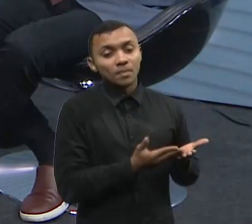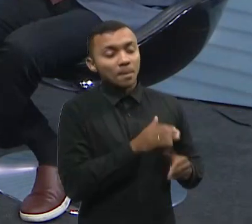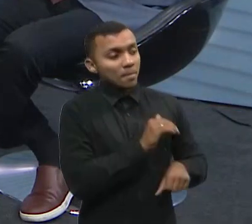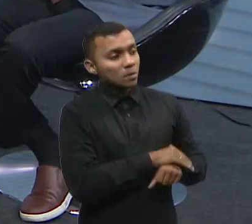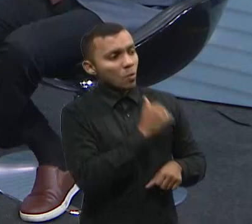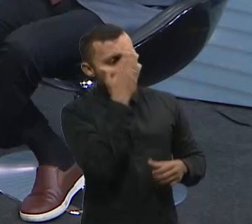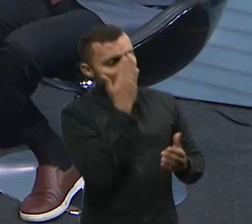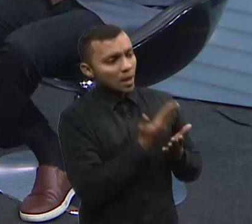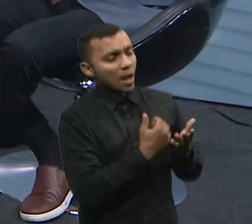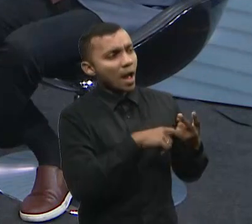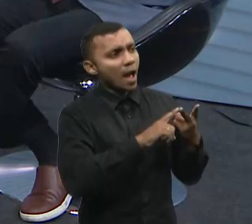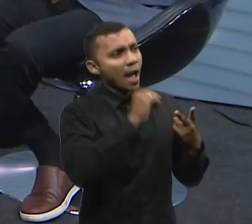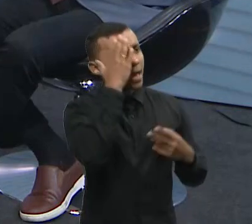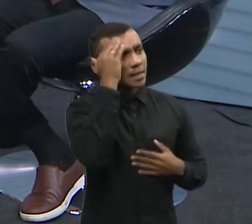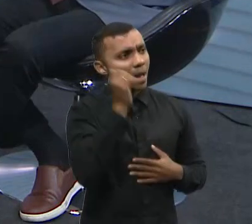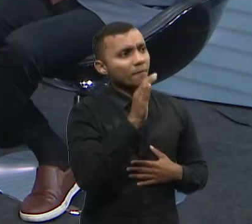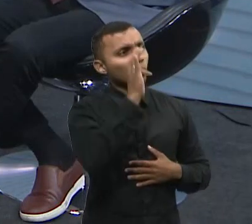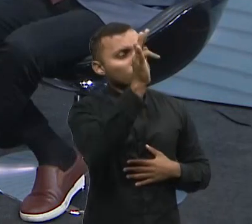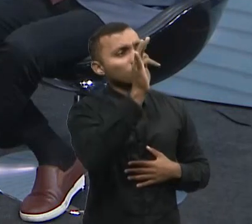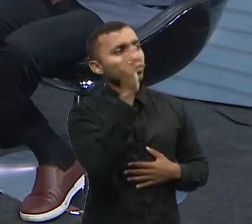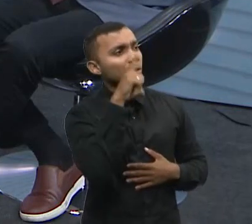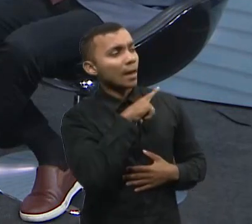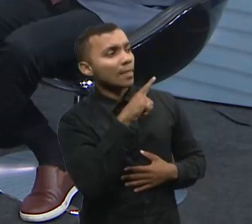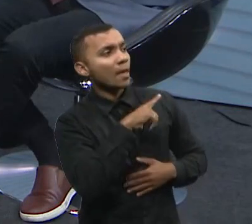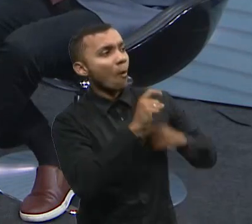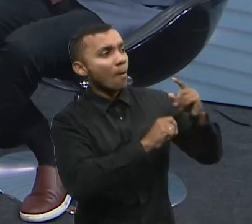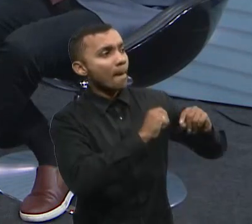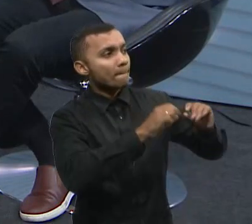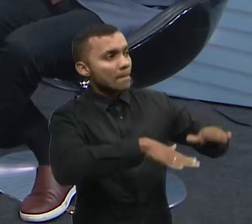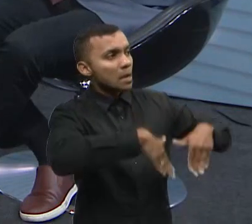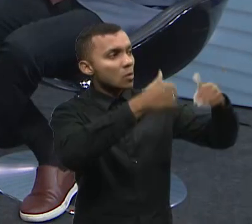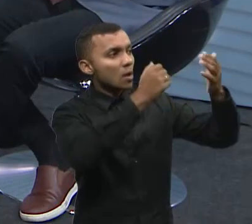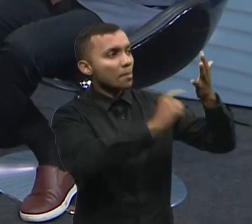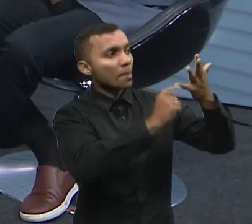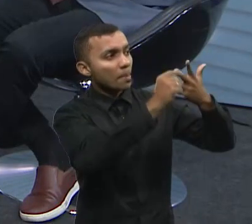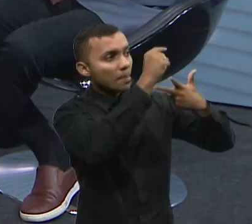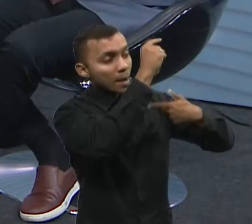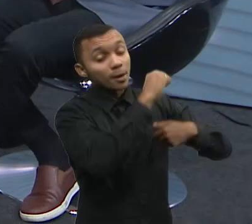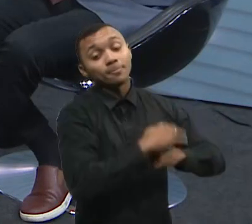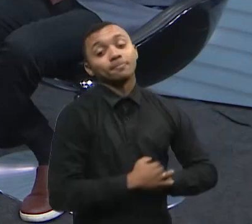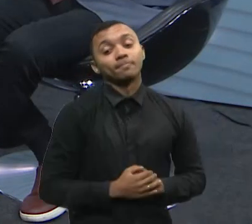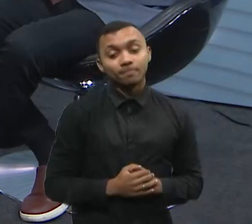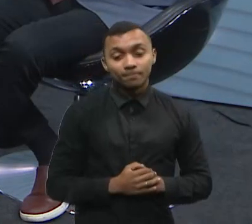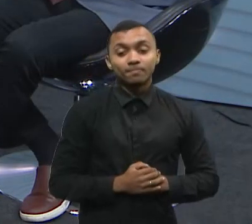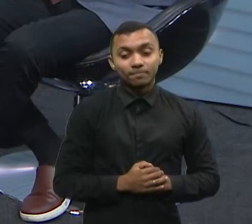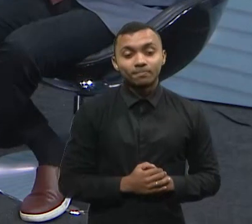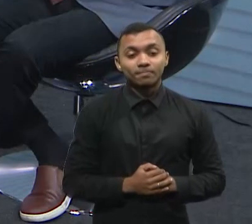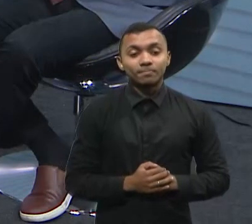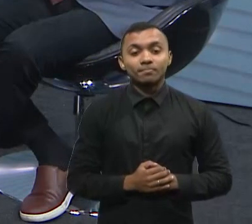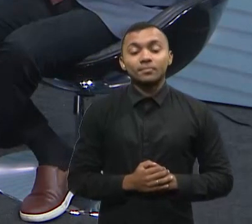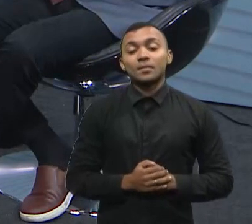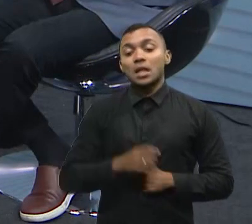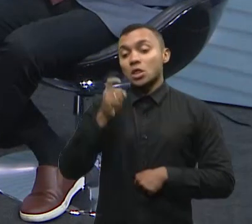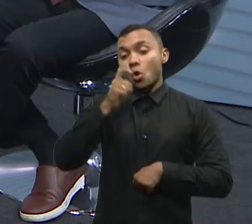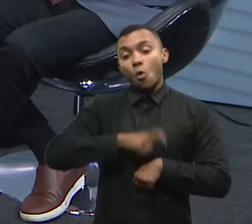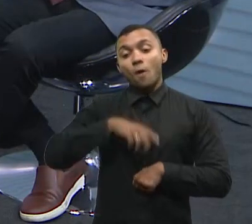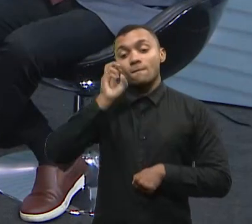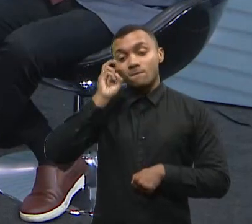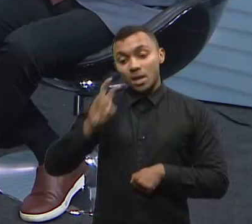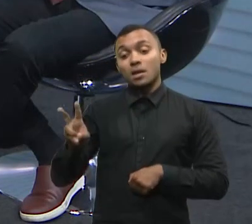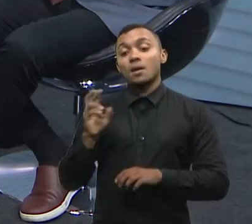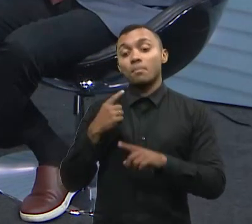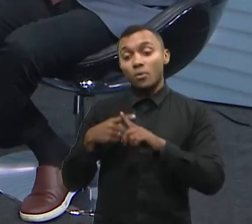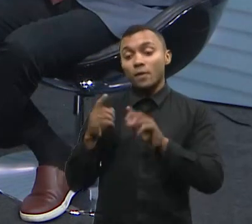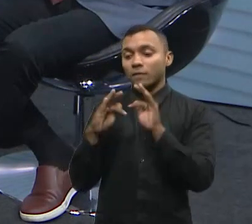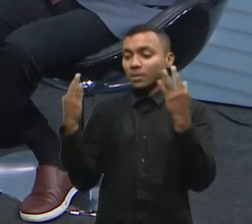de entender que um futuro tem melhorias, que tem capacidade, a gente vê isso na prática. E por isso também que a família